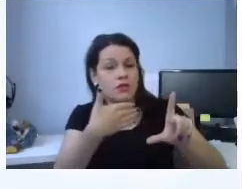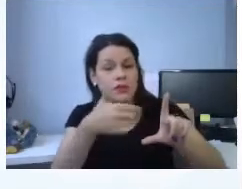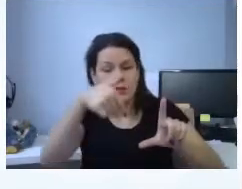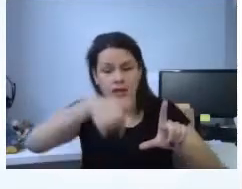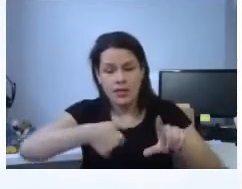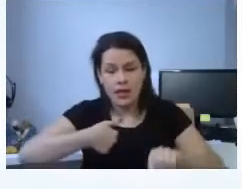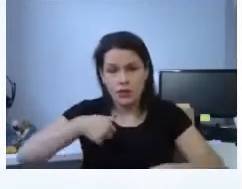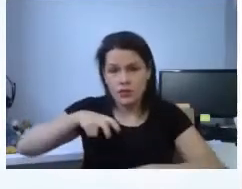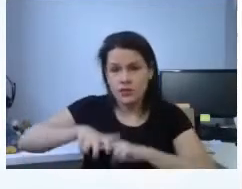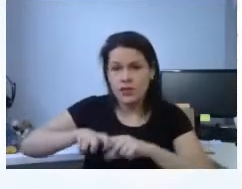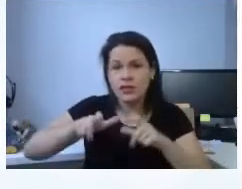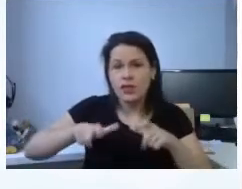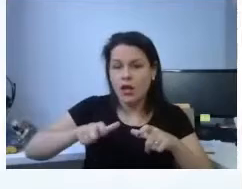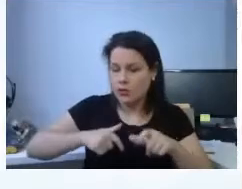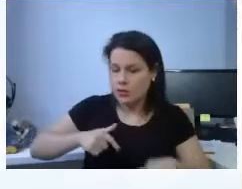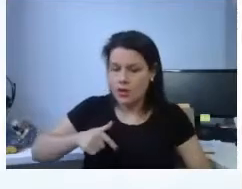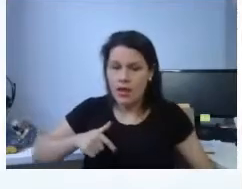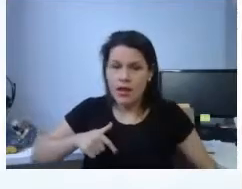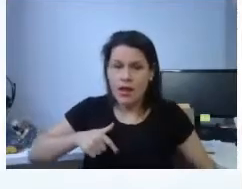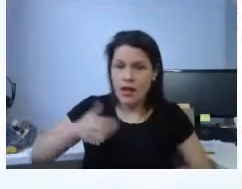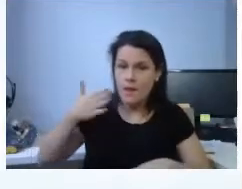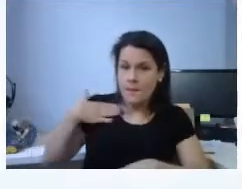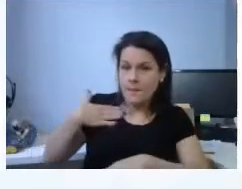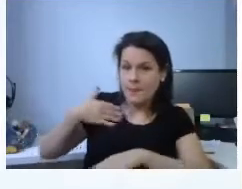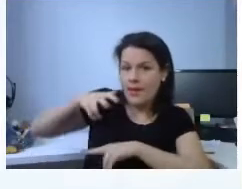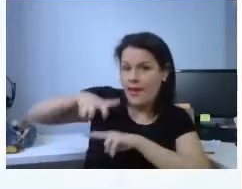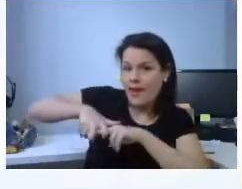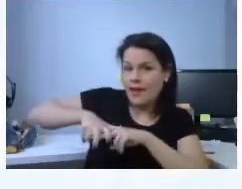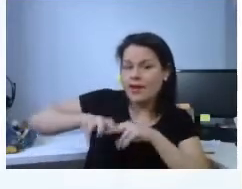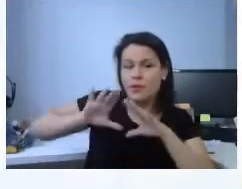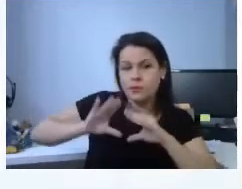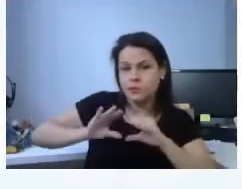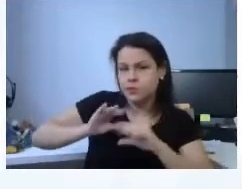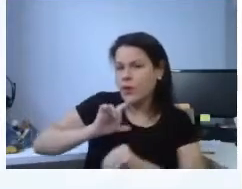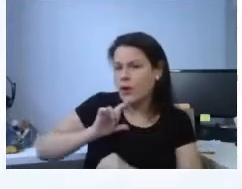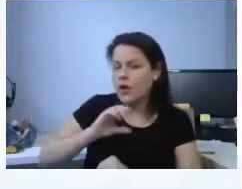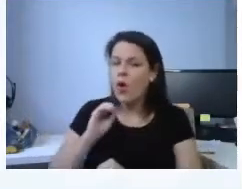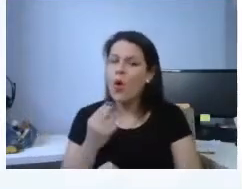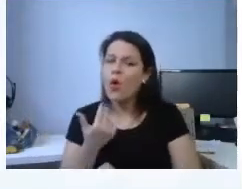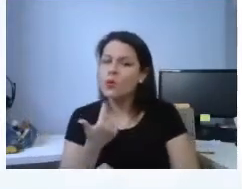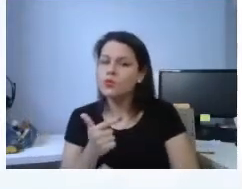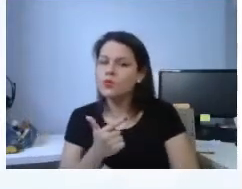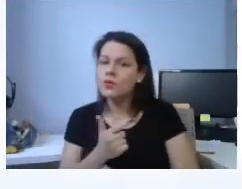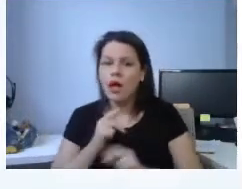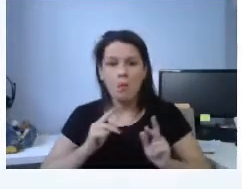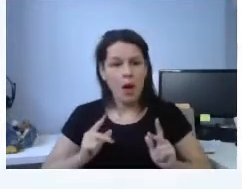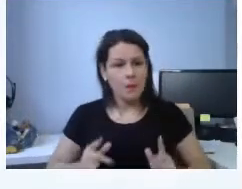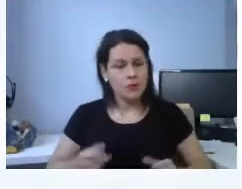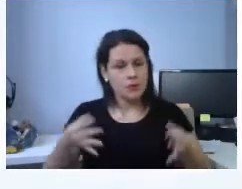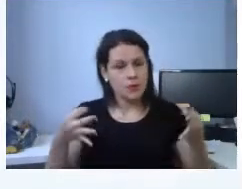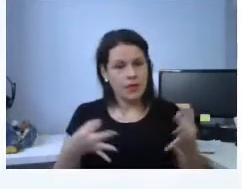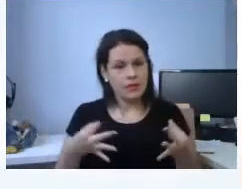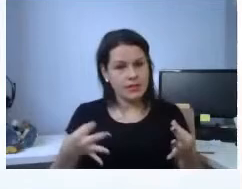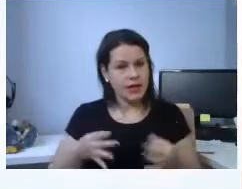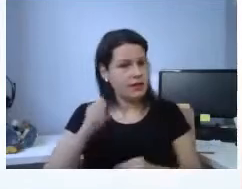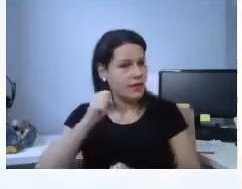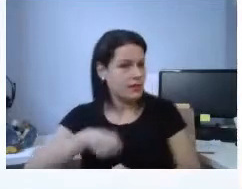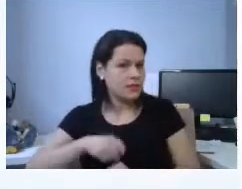sentado numa cadeira que é confortável, que me garante uma postura correta, e